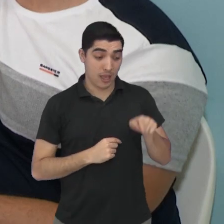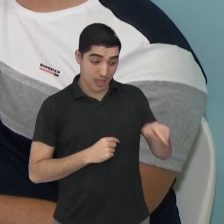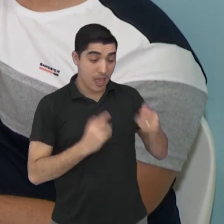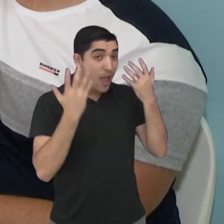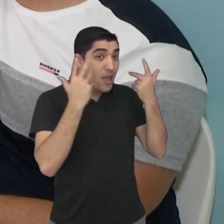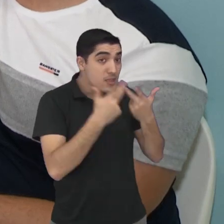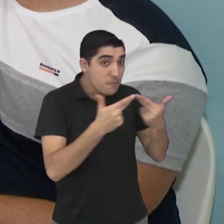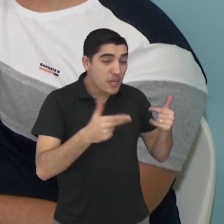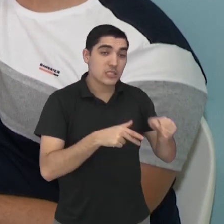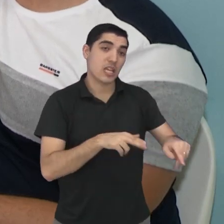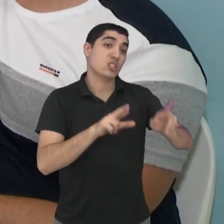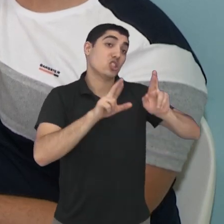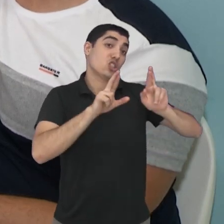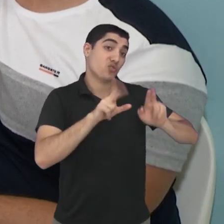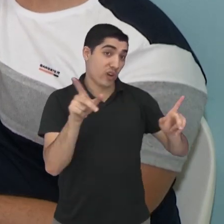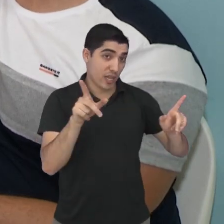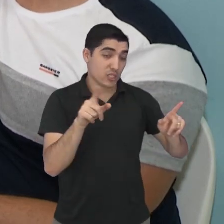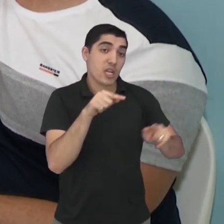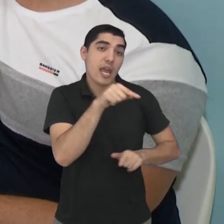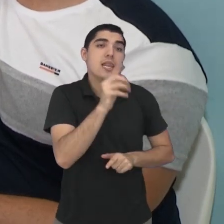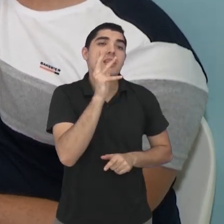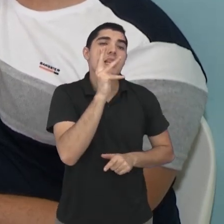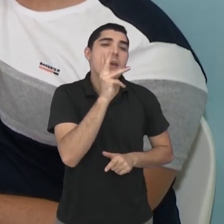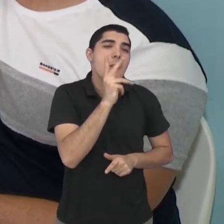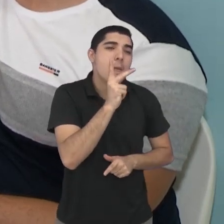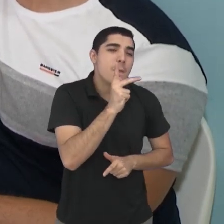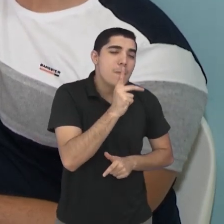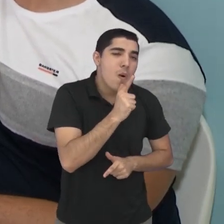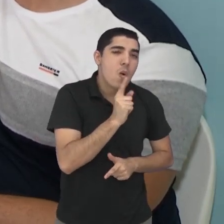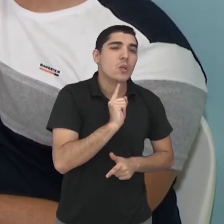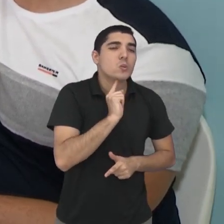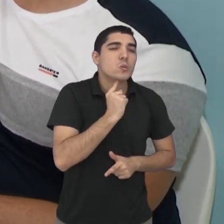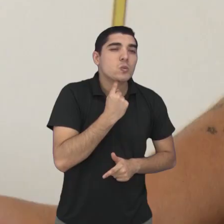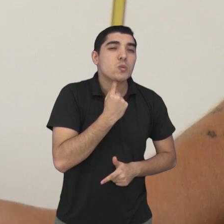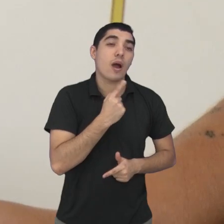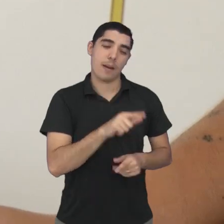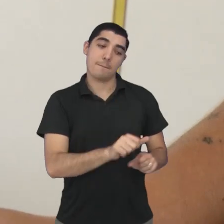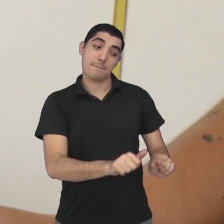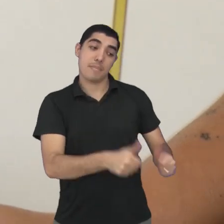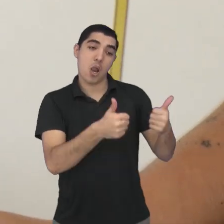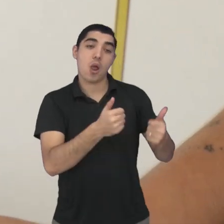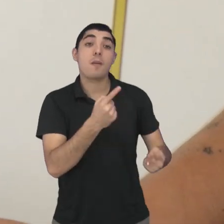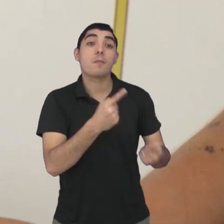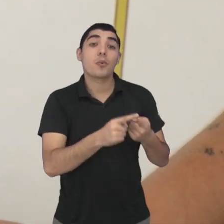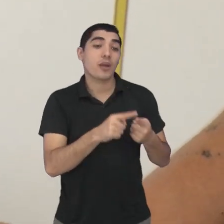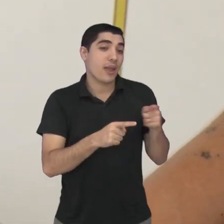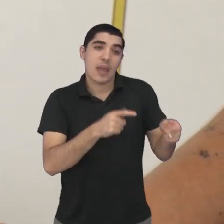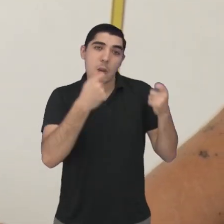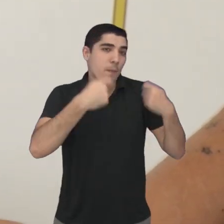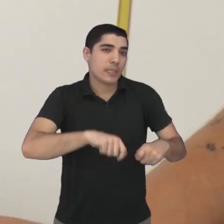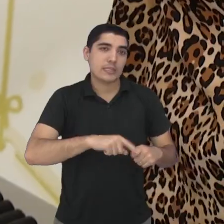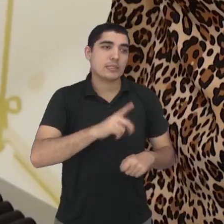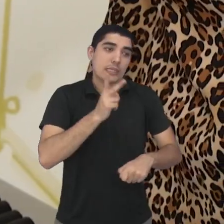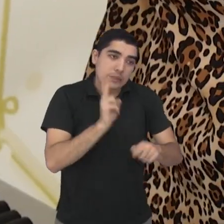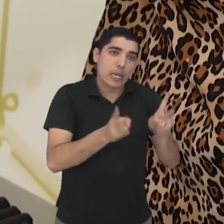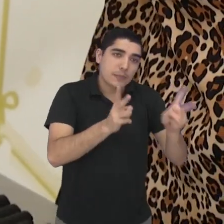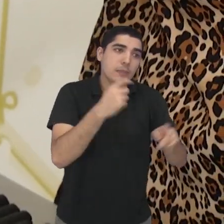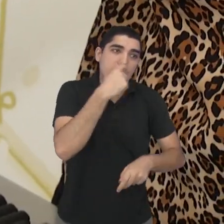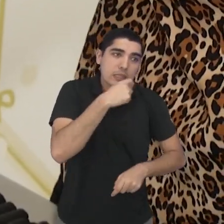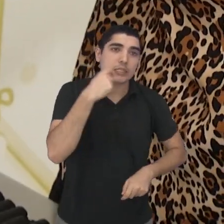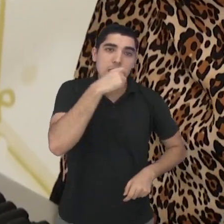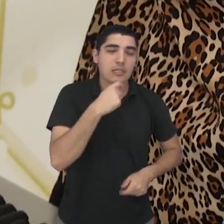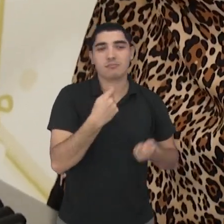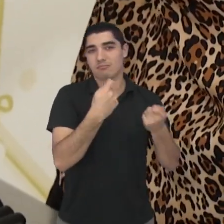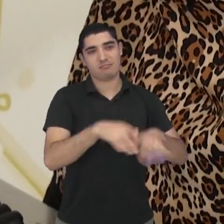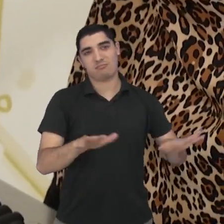esse biofilme ele se agrega mais lentamente. Isso é melhor para eles, porque aí ele não precisa de uma escovação tão frequente.